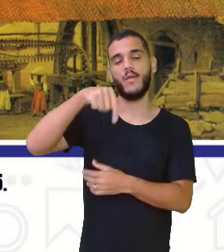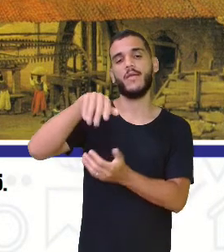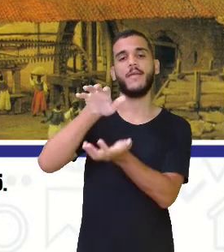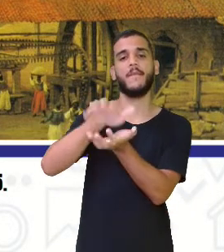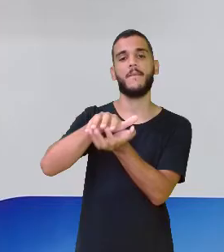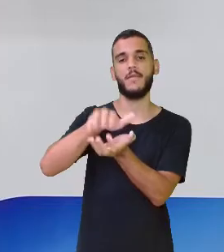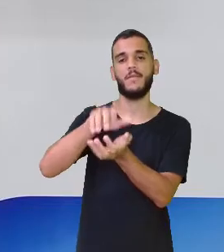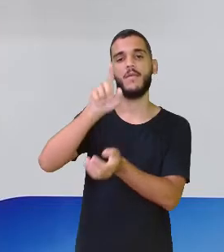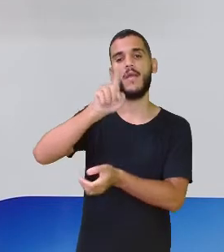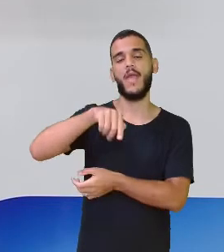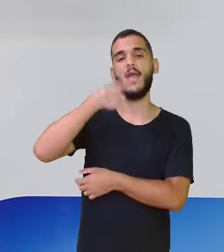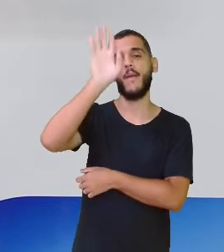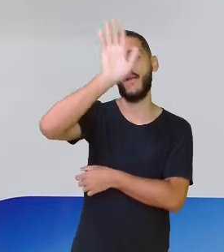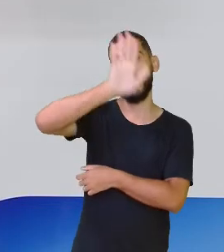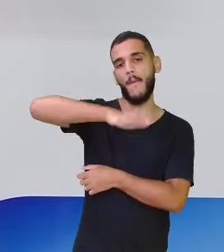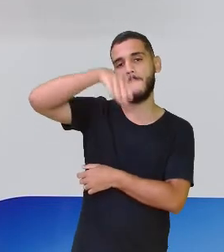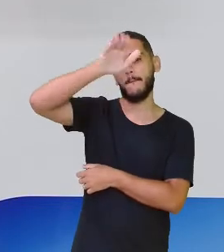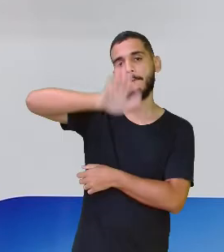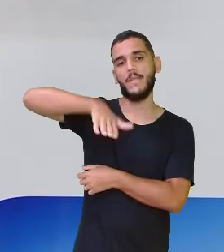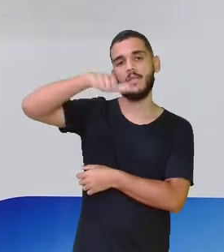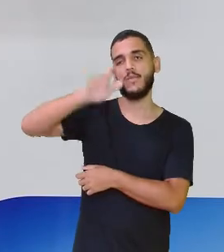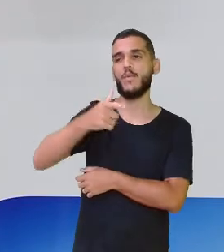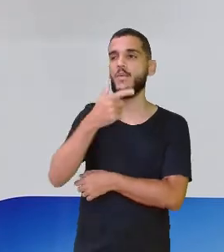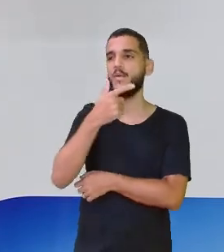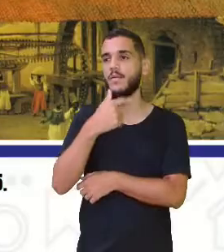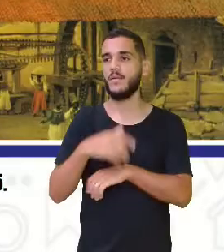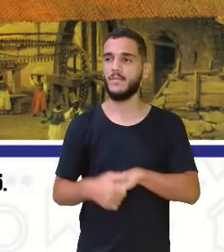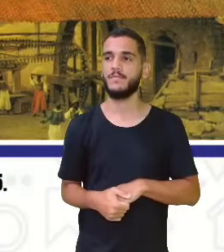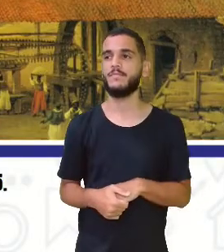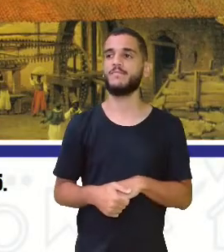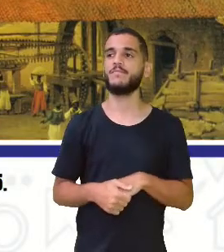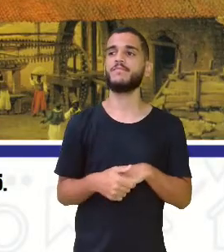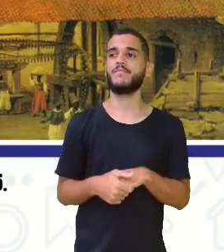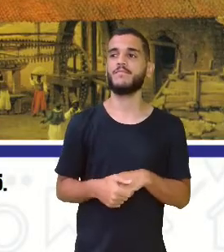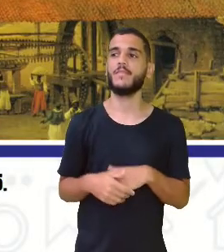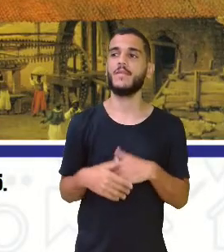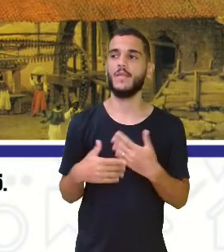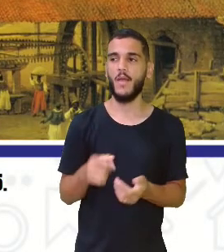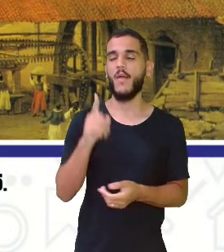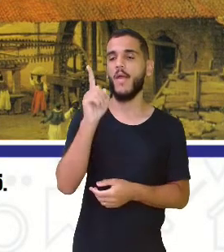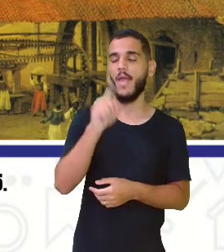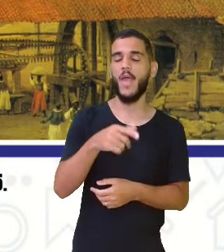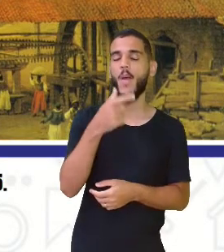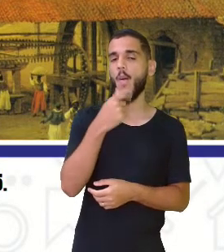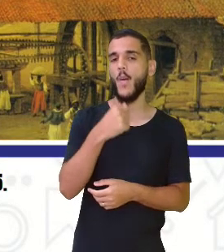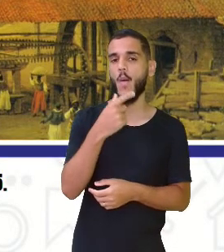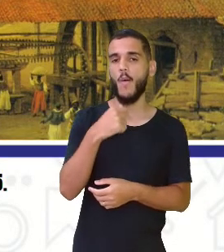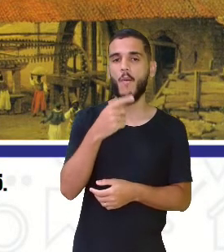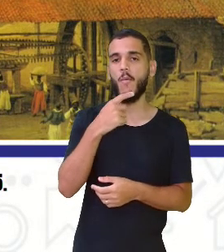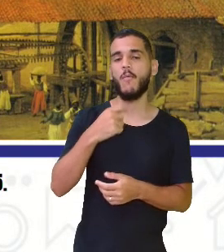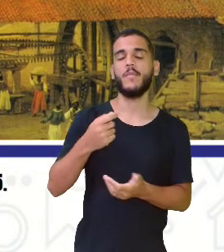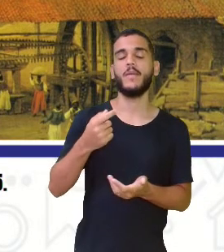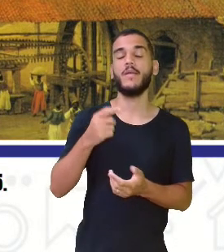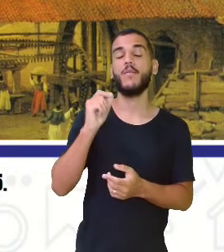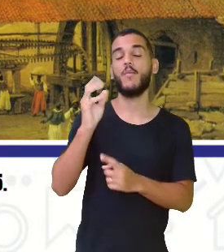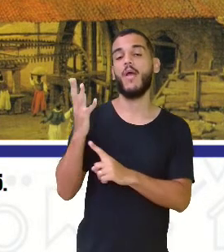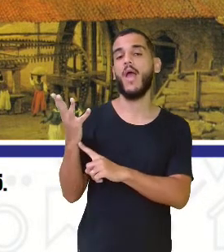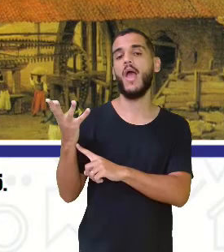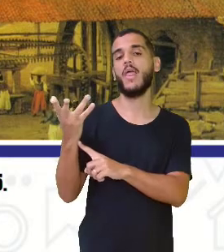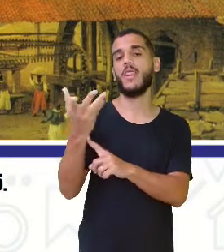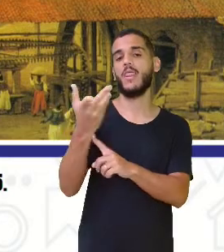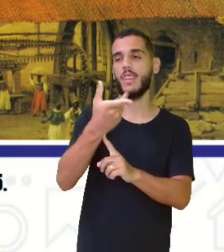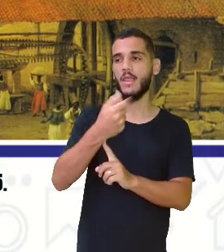uma pintura de Franz Post, que é um dos artistas que integrou a comitiva